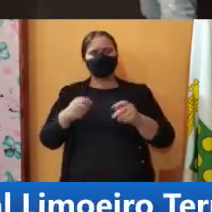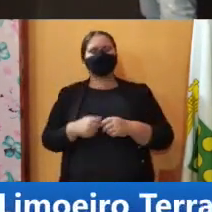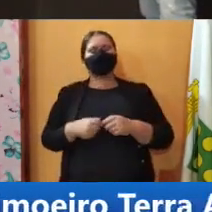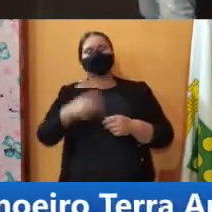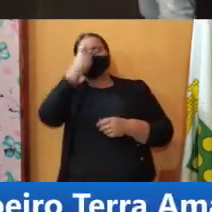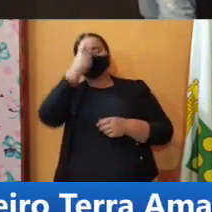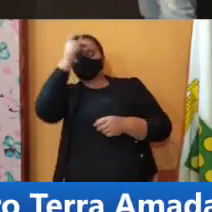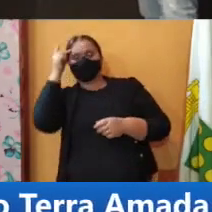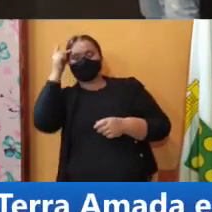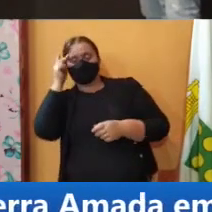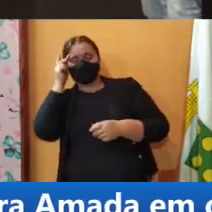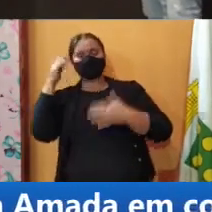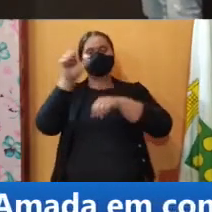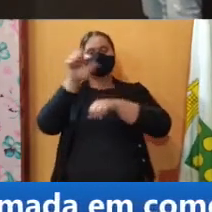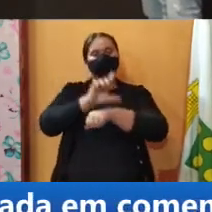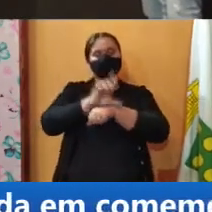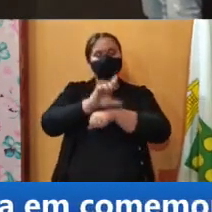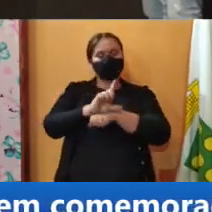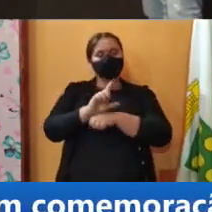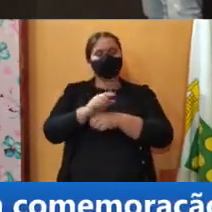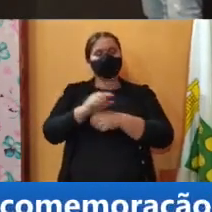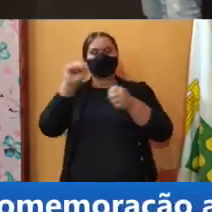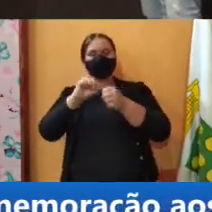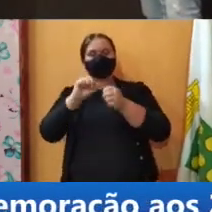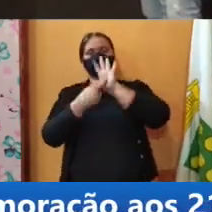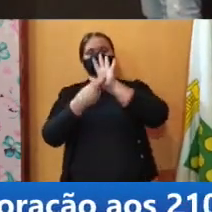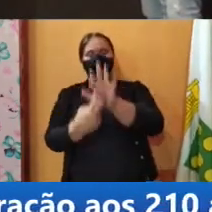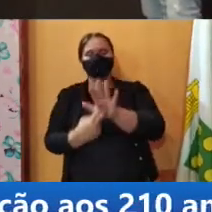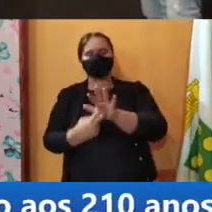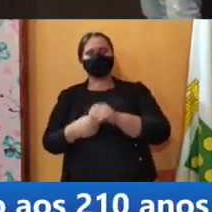dias. Conclamo que a gente conclua